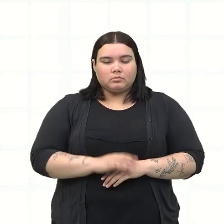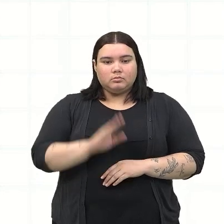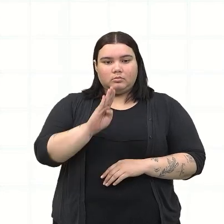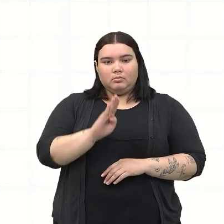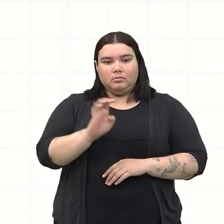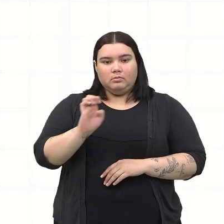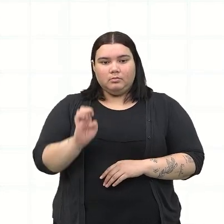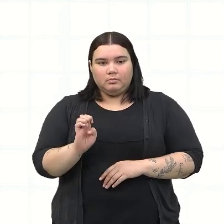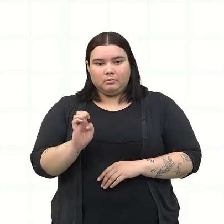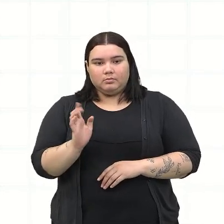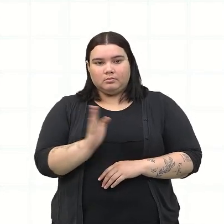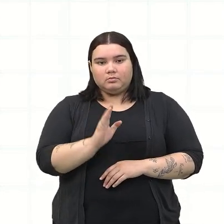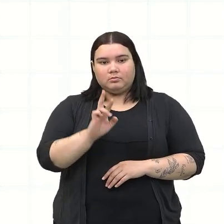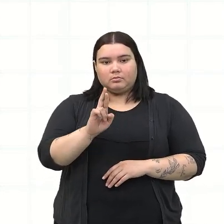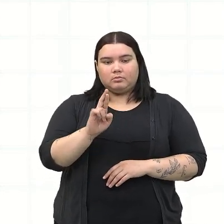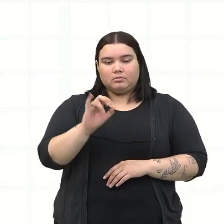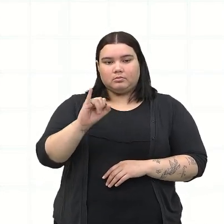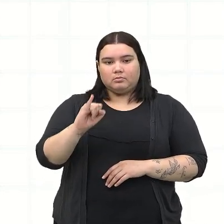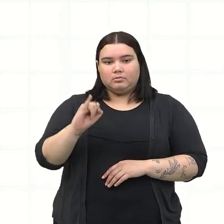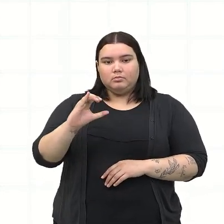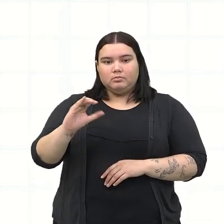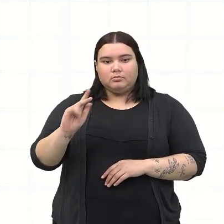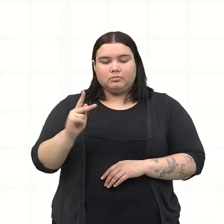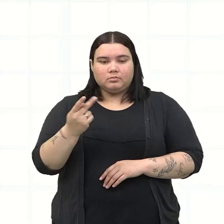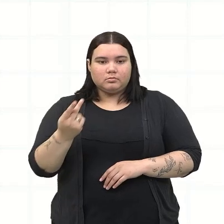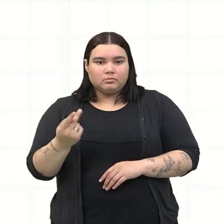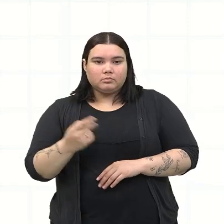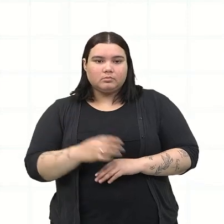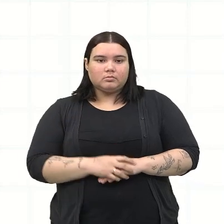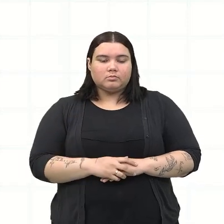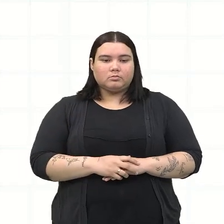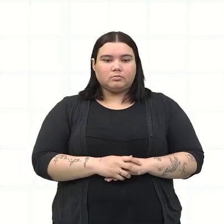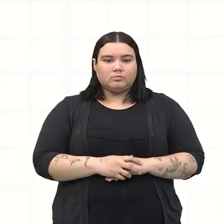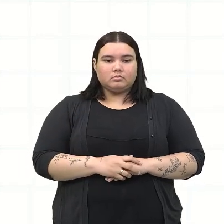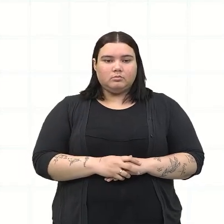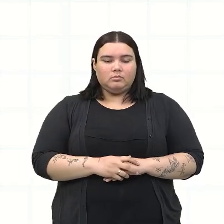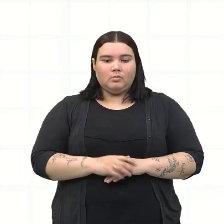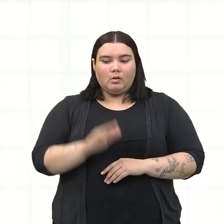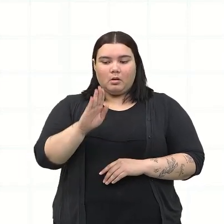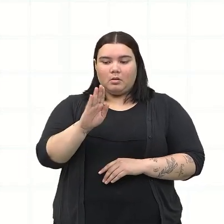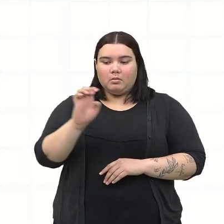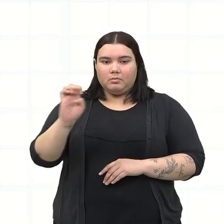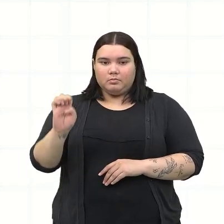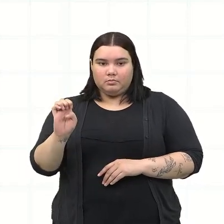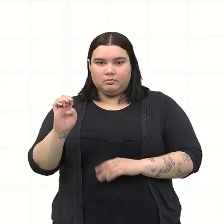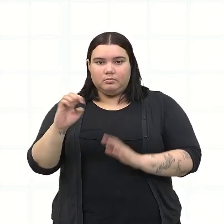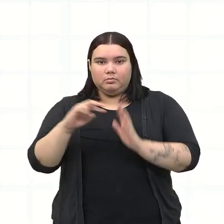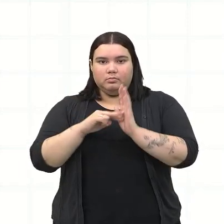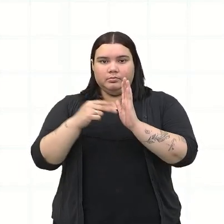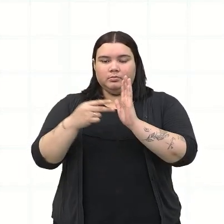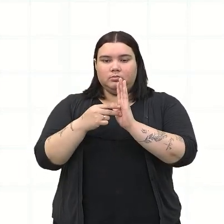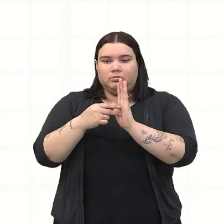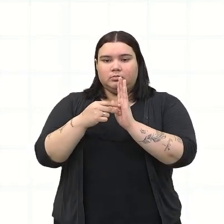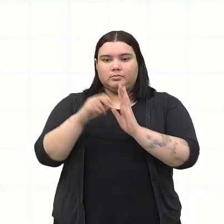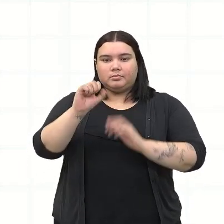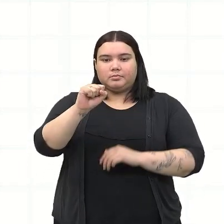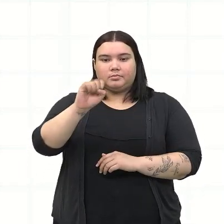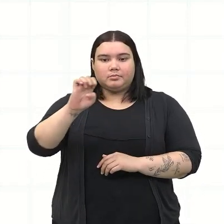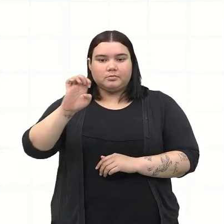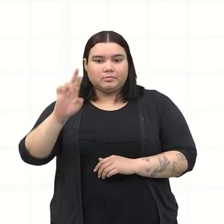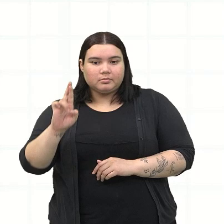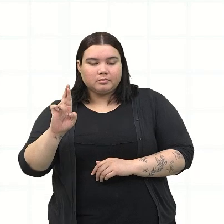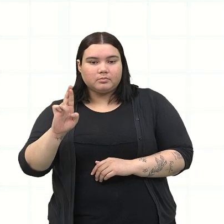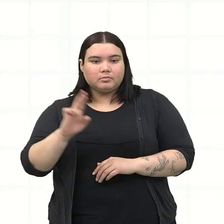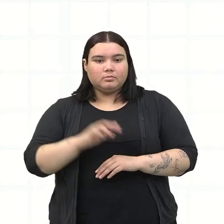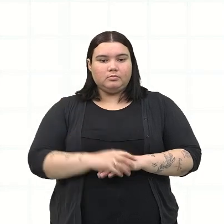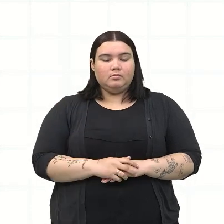be. Eu serei. O be sozinho quer dizer ser ou estar, mas se eu coloco